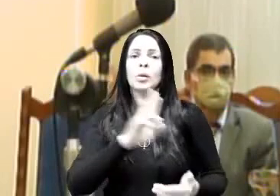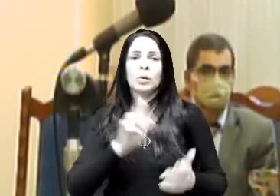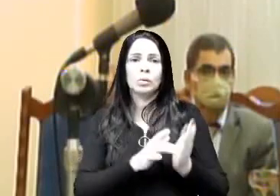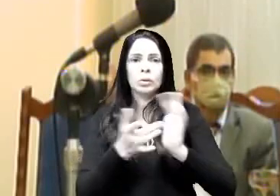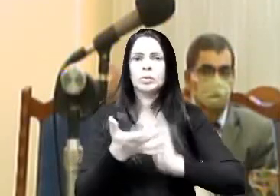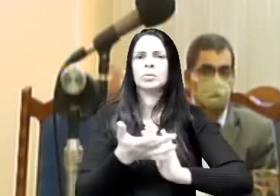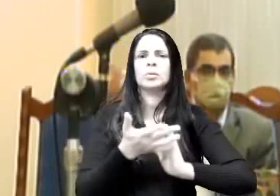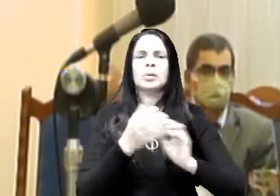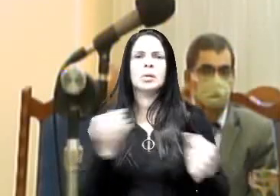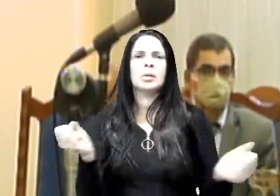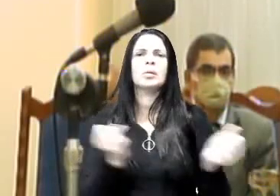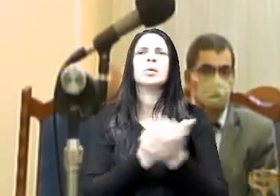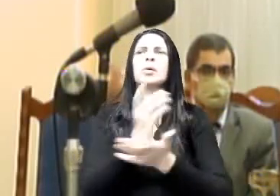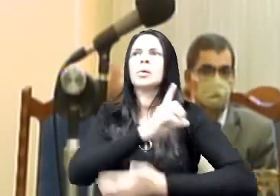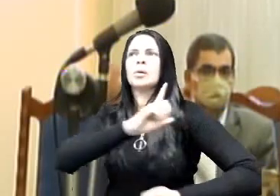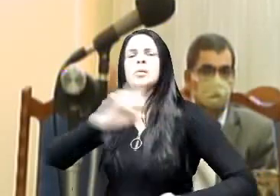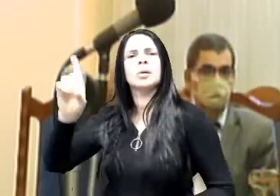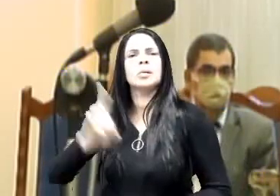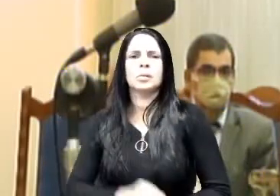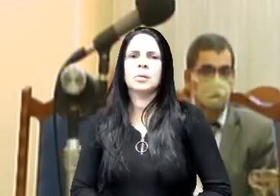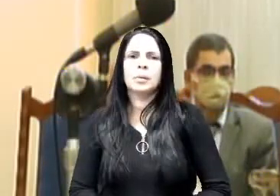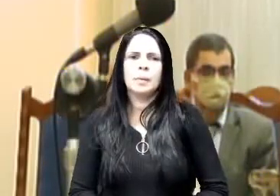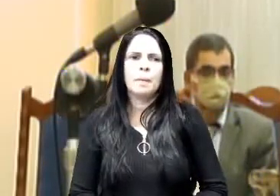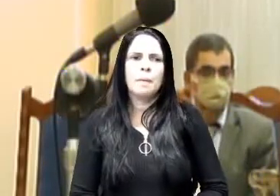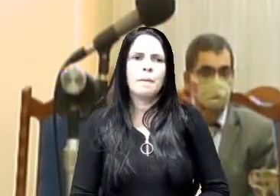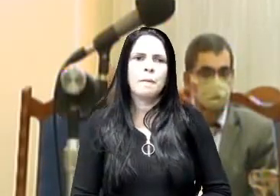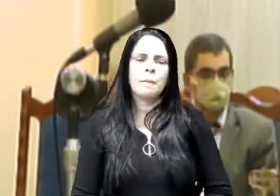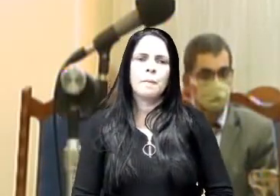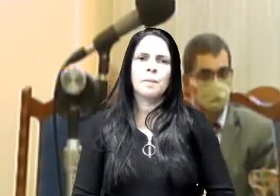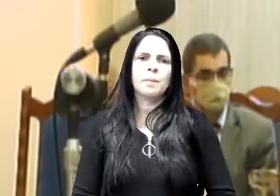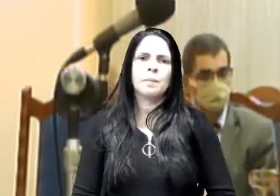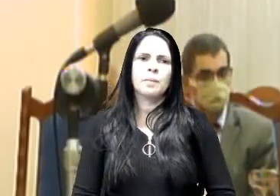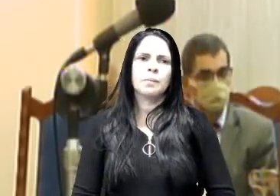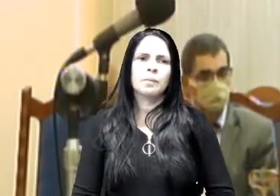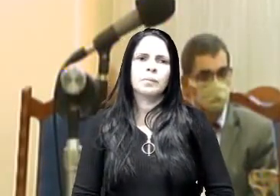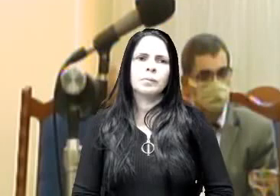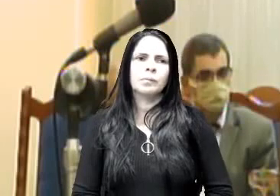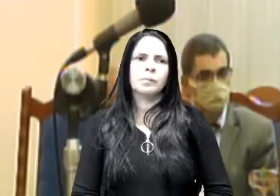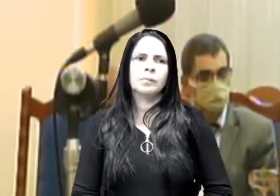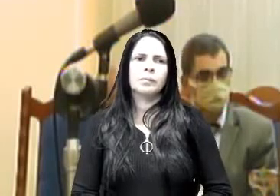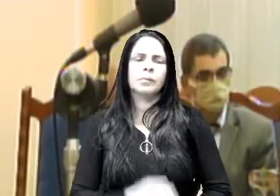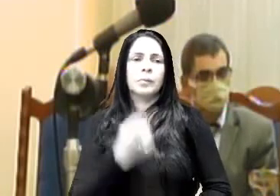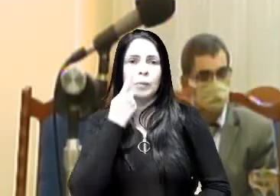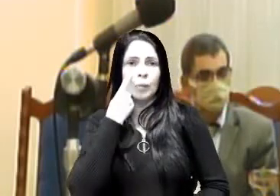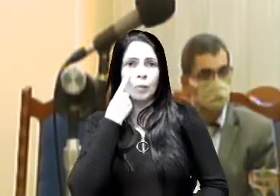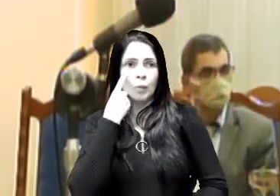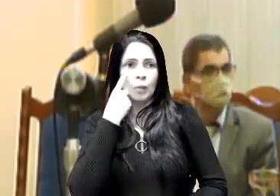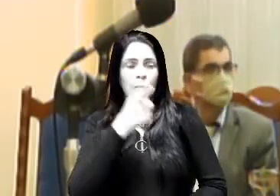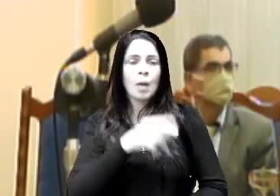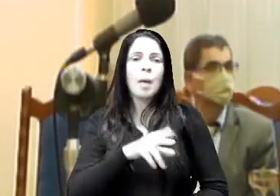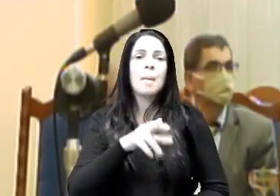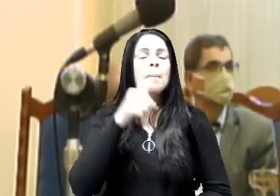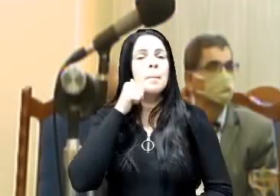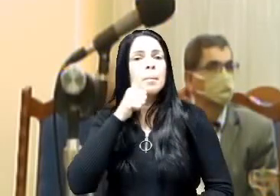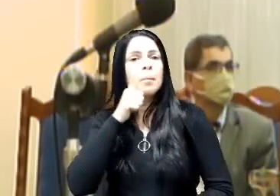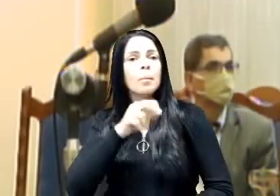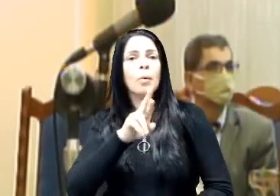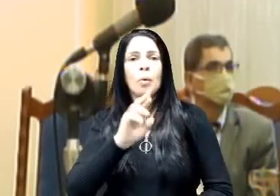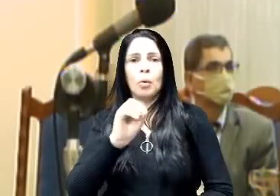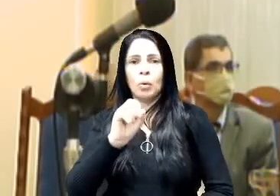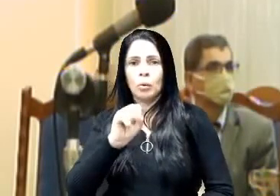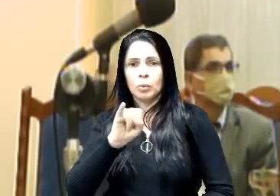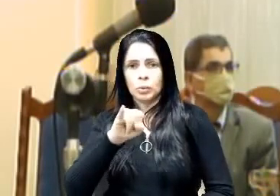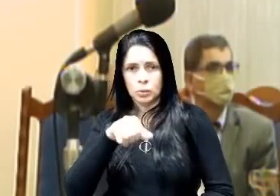Deus. Eu estou vendo aqui a irmã Rose. Glória a Deus. Eu lhe vi agora, irmã Rose.